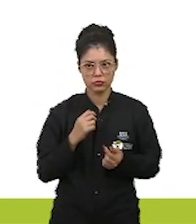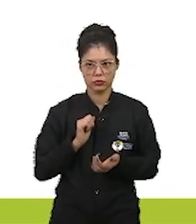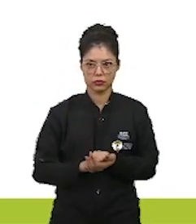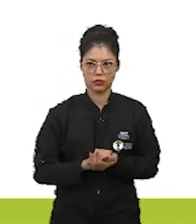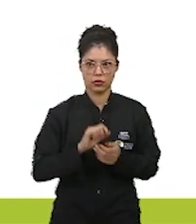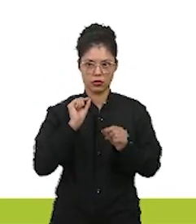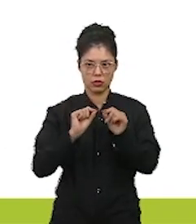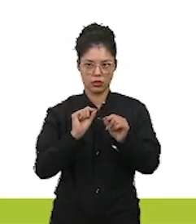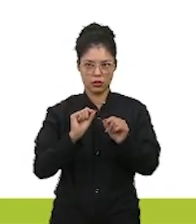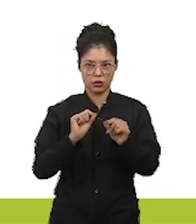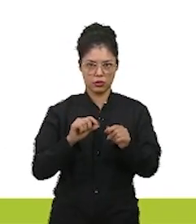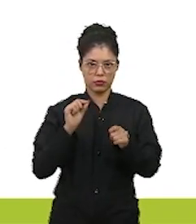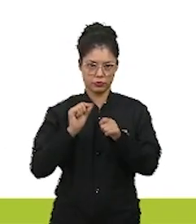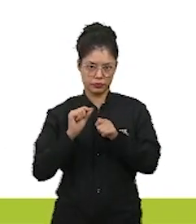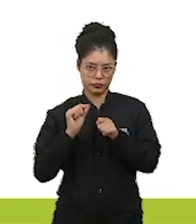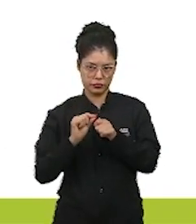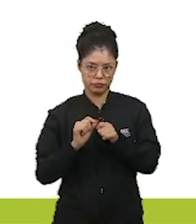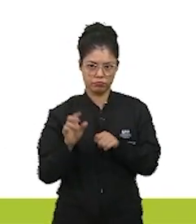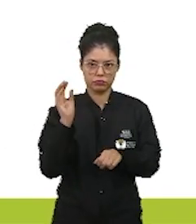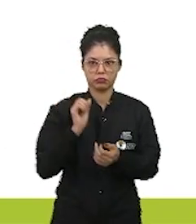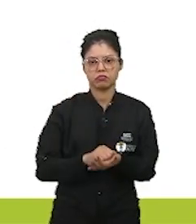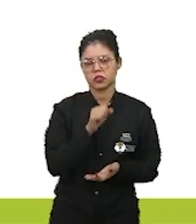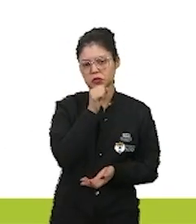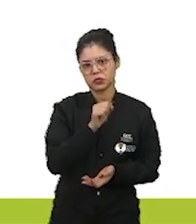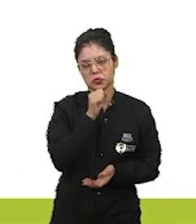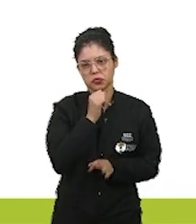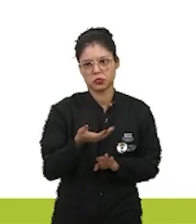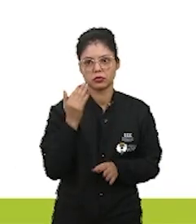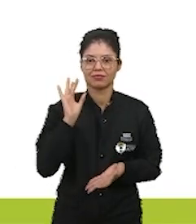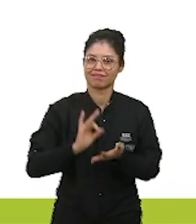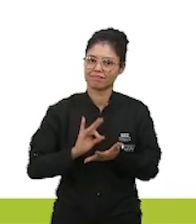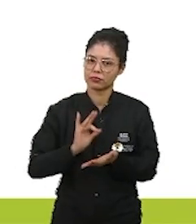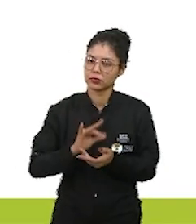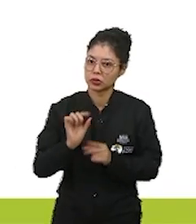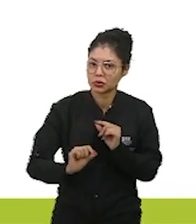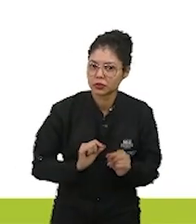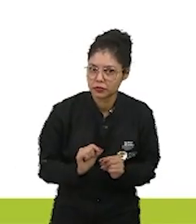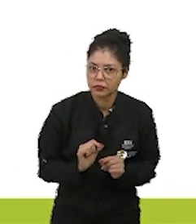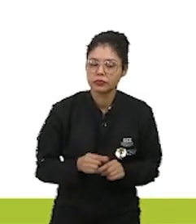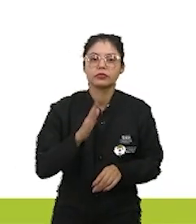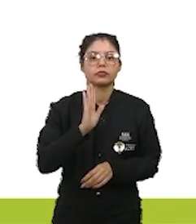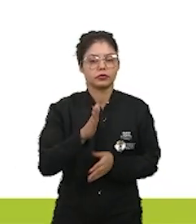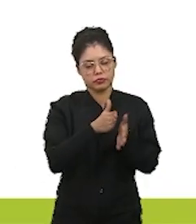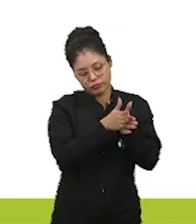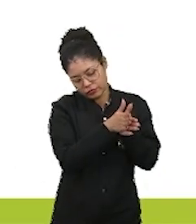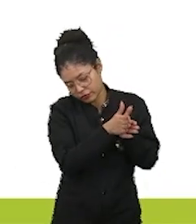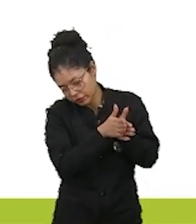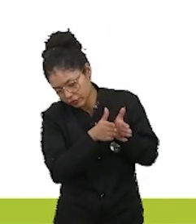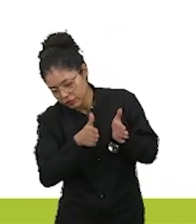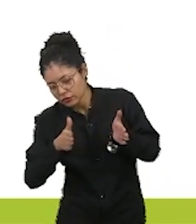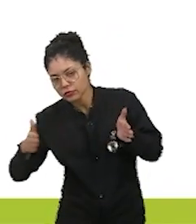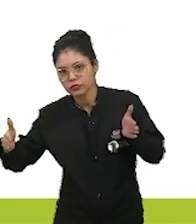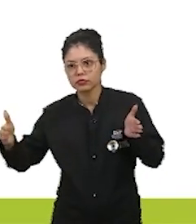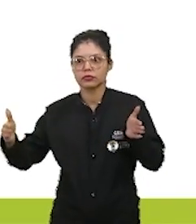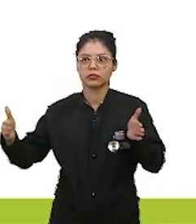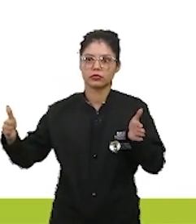rochas sedimentares metamórficas são rochas velhas. Mas, na verdade, são rochas que passam por um processo de